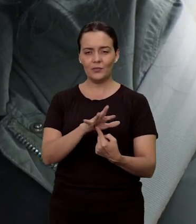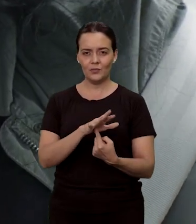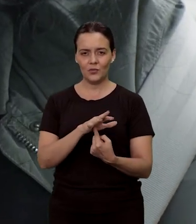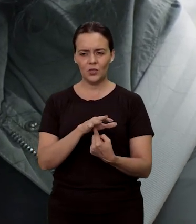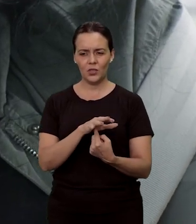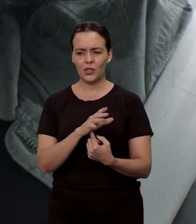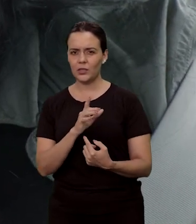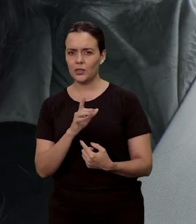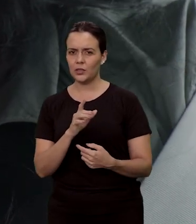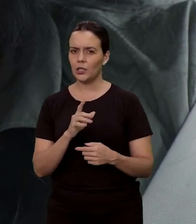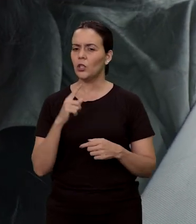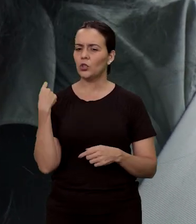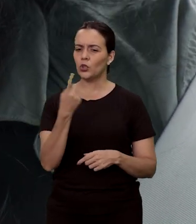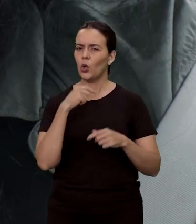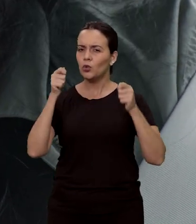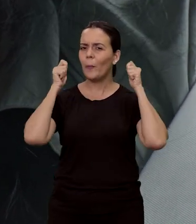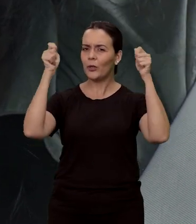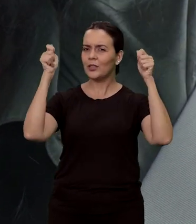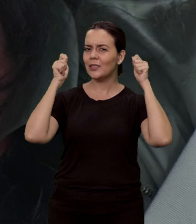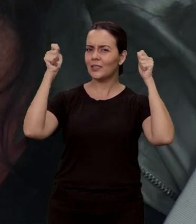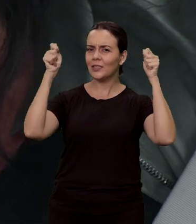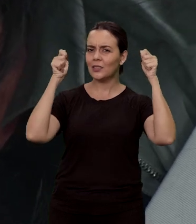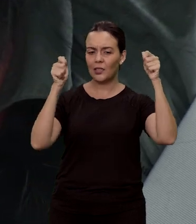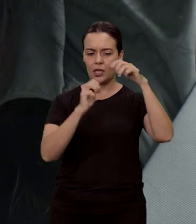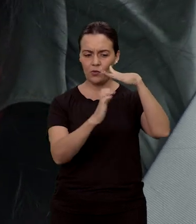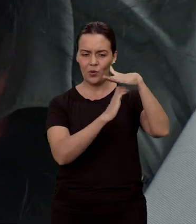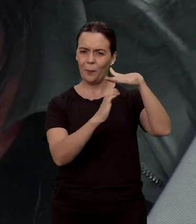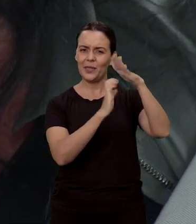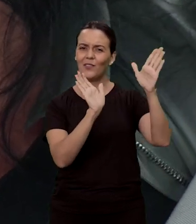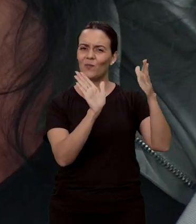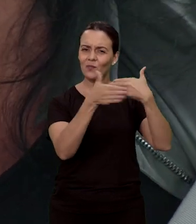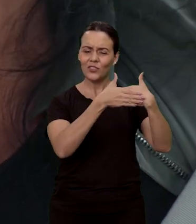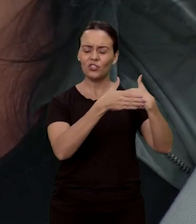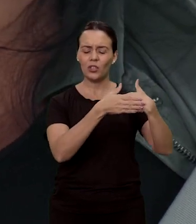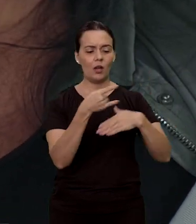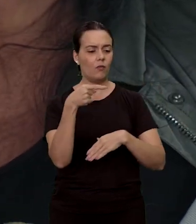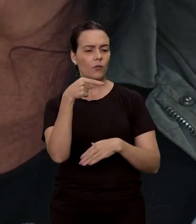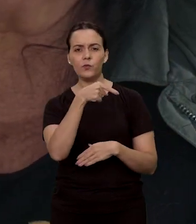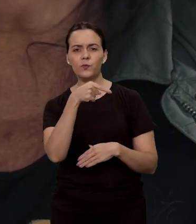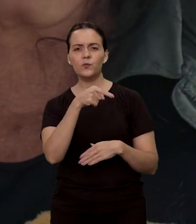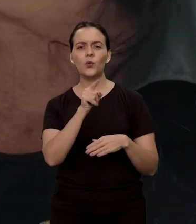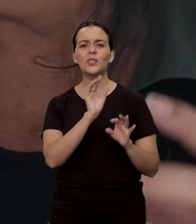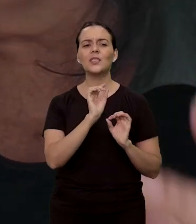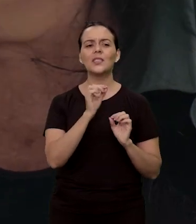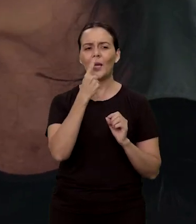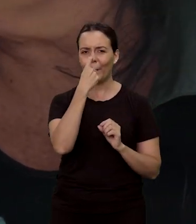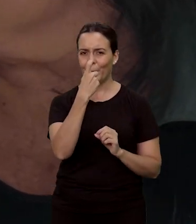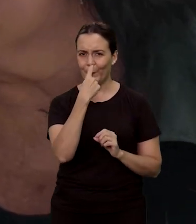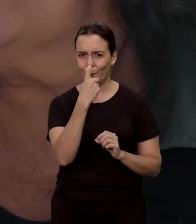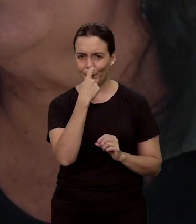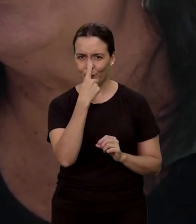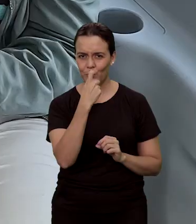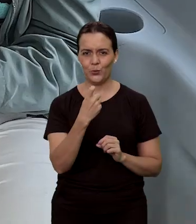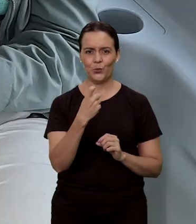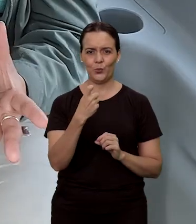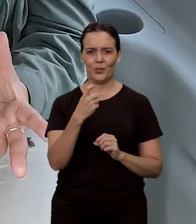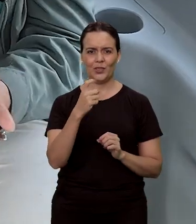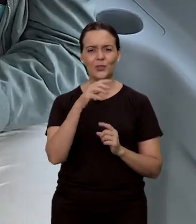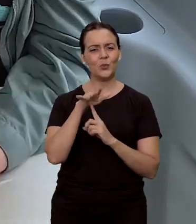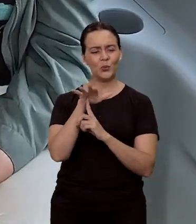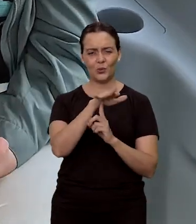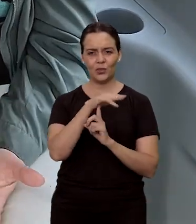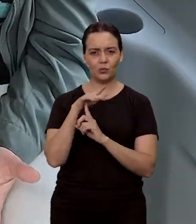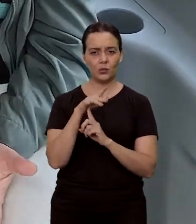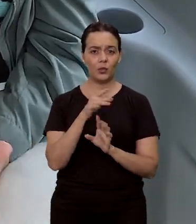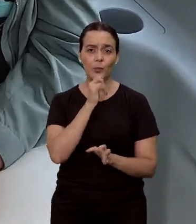eram aquelas que protestavam, que fechavam indústrias poluidoras, que era um ativismo mesmo, porque você